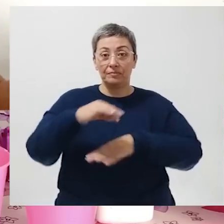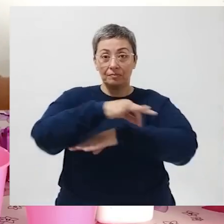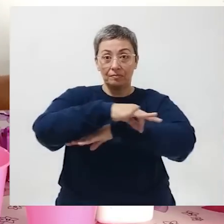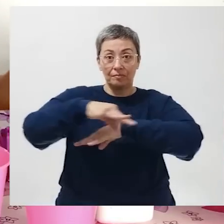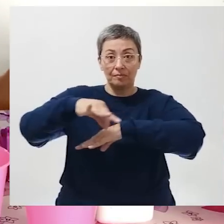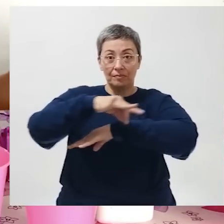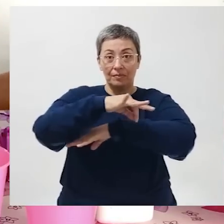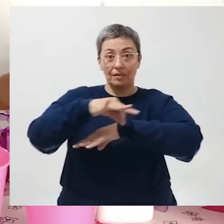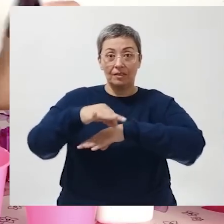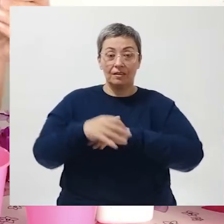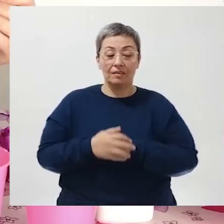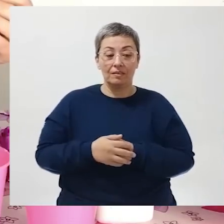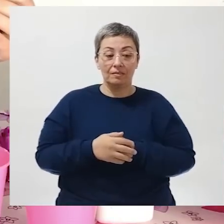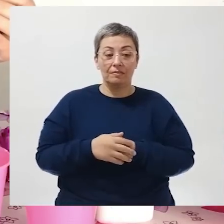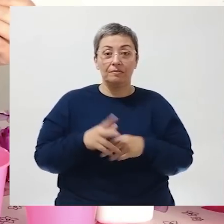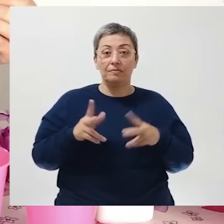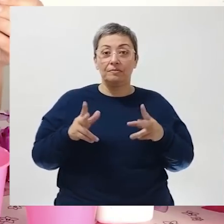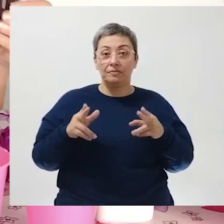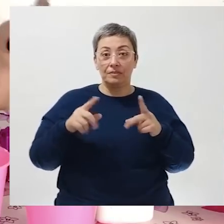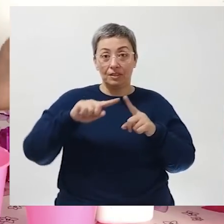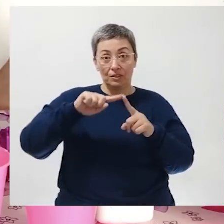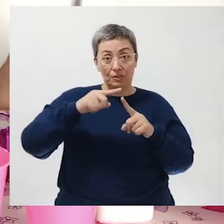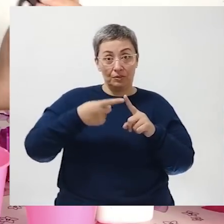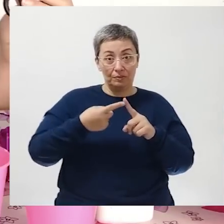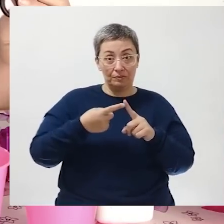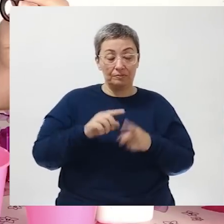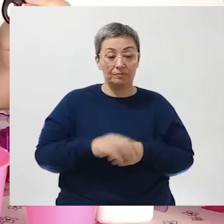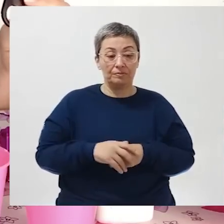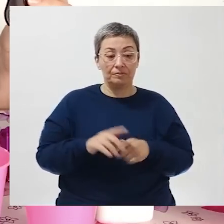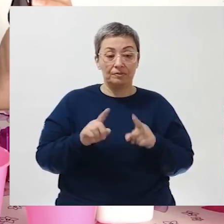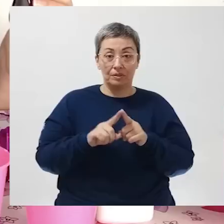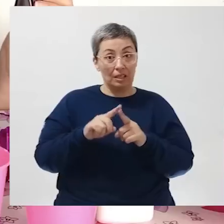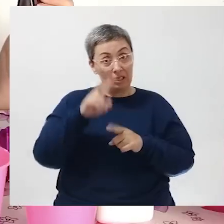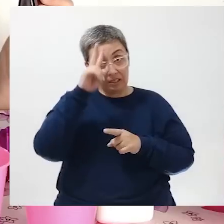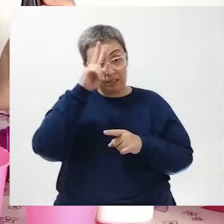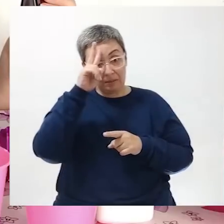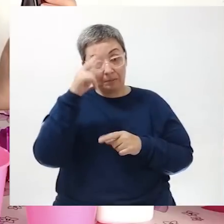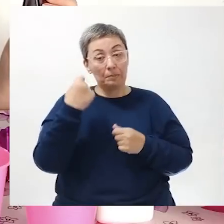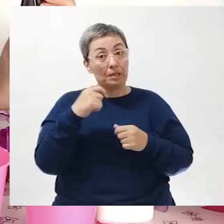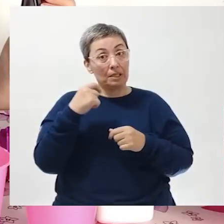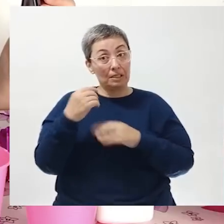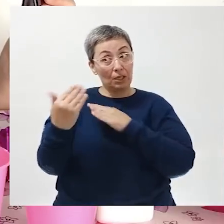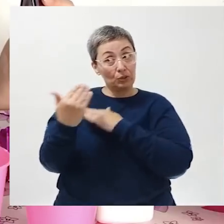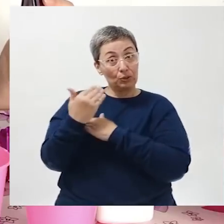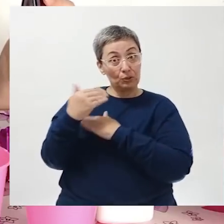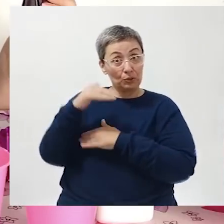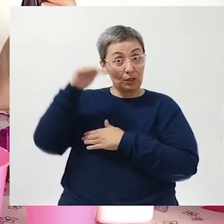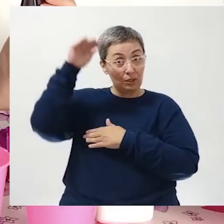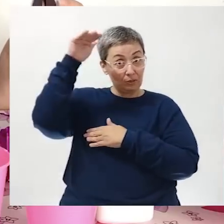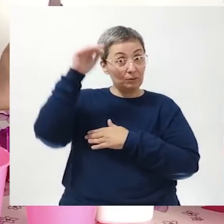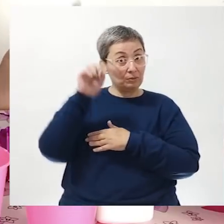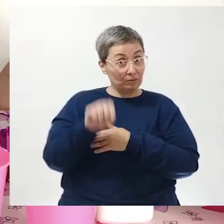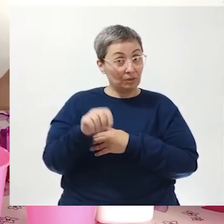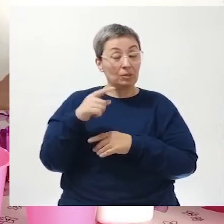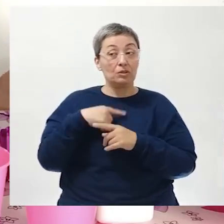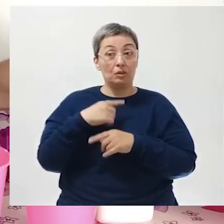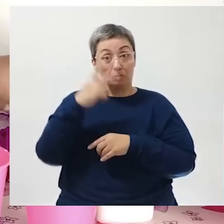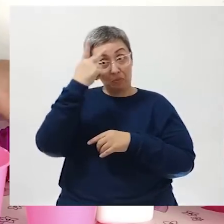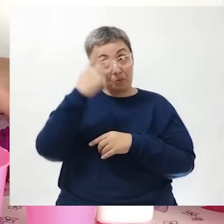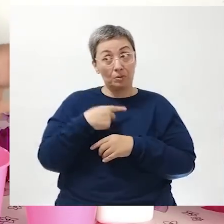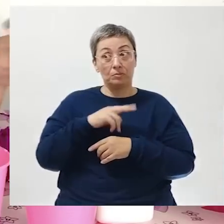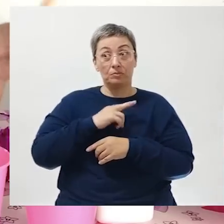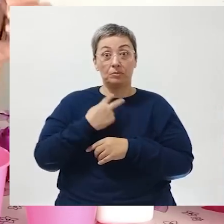régua, tesoura sem ponta. Lembrando, a gente precisa de ajuda de um adulto, viu? Não pode fazer